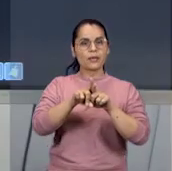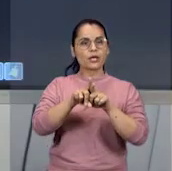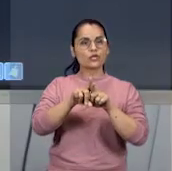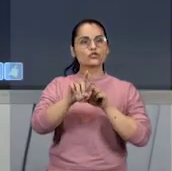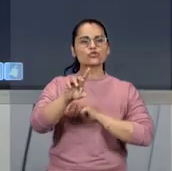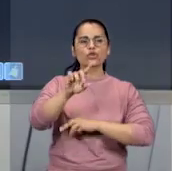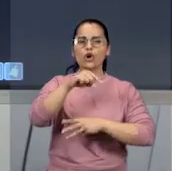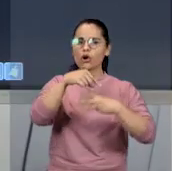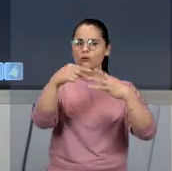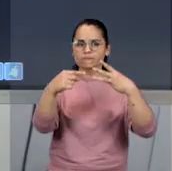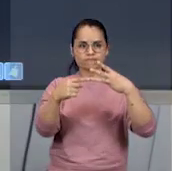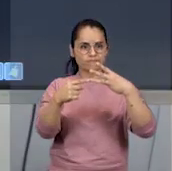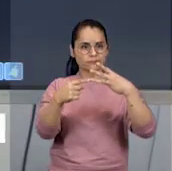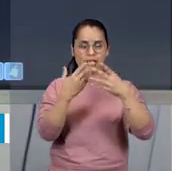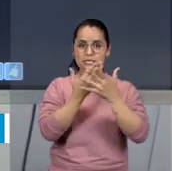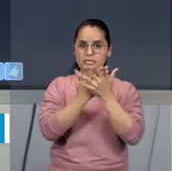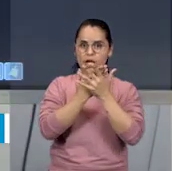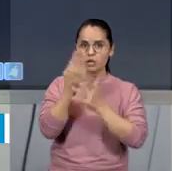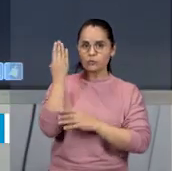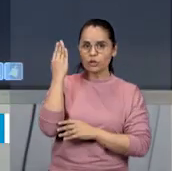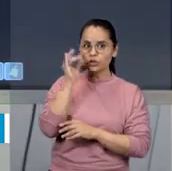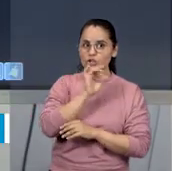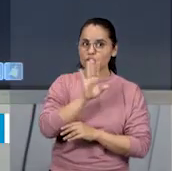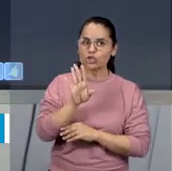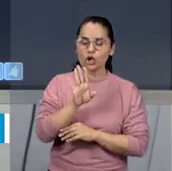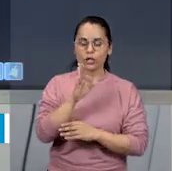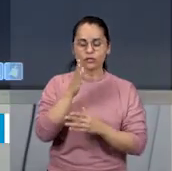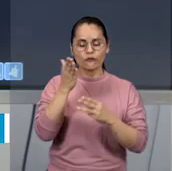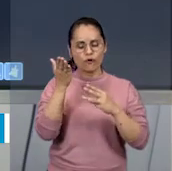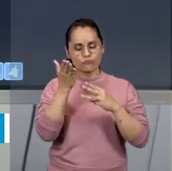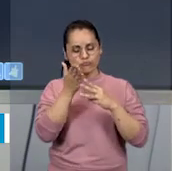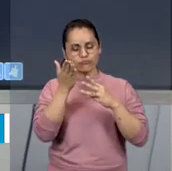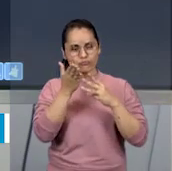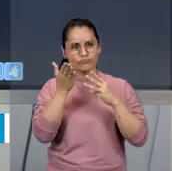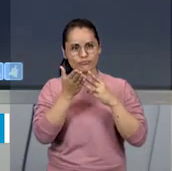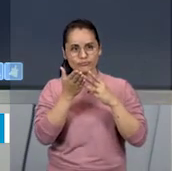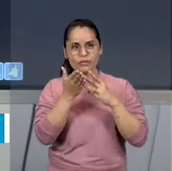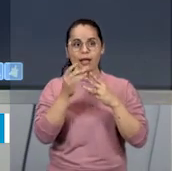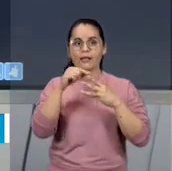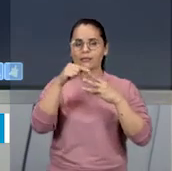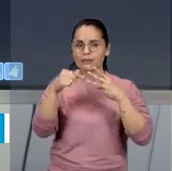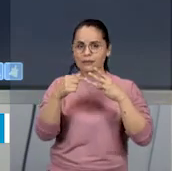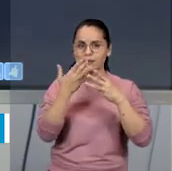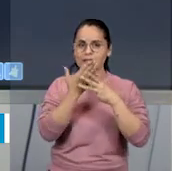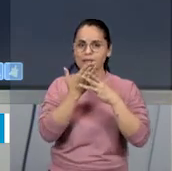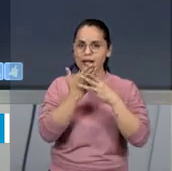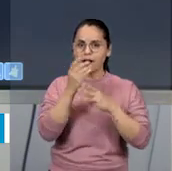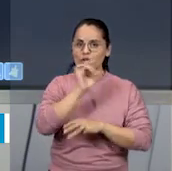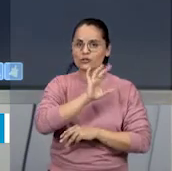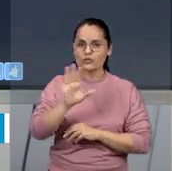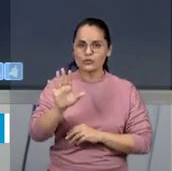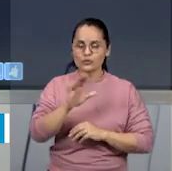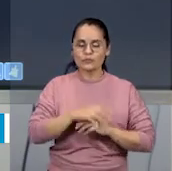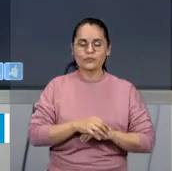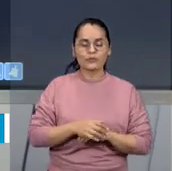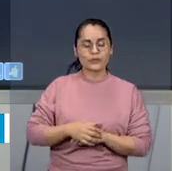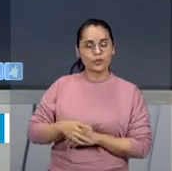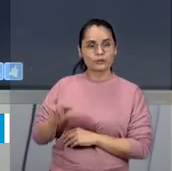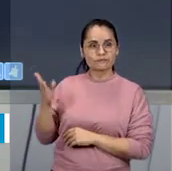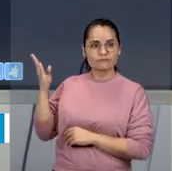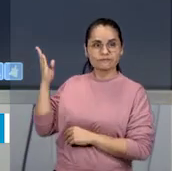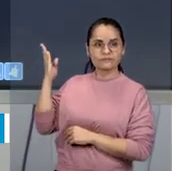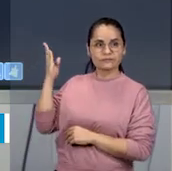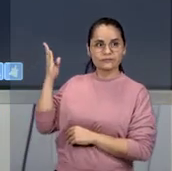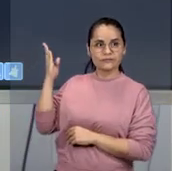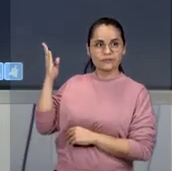somente 3 aulas de biologia. Então, vou ter que dividir aí as semanas em apenas 3 aulas, tá? A primeira aula,